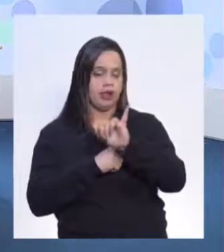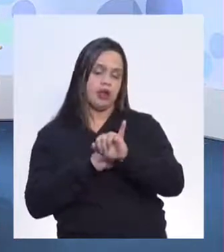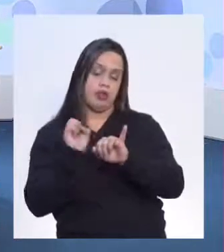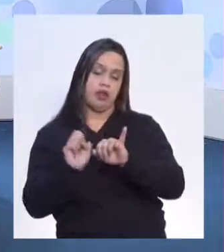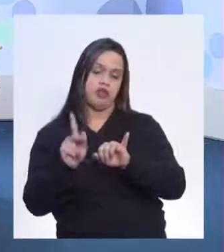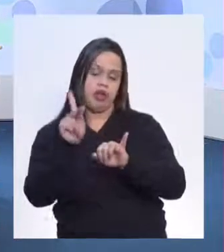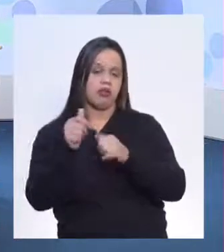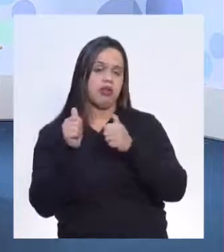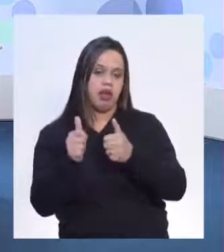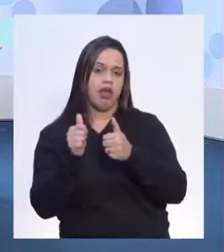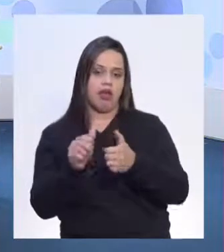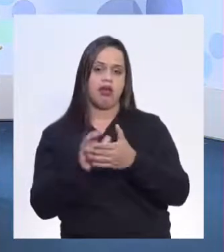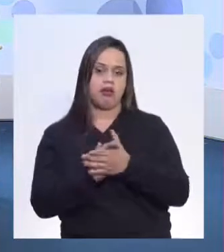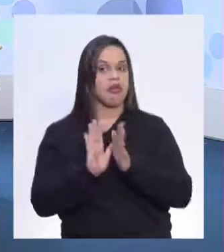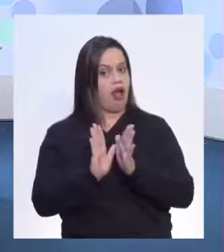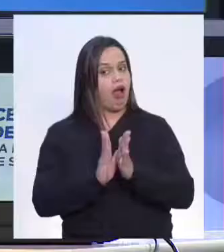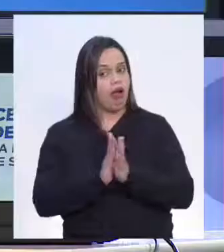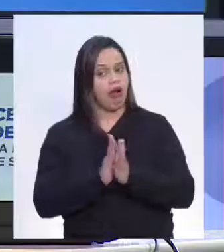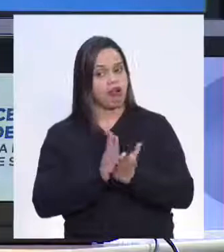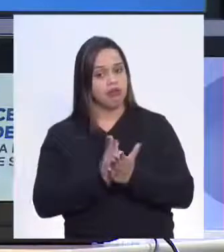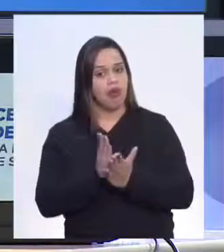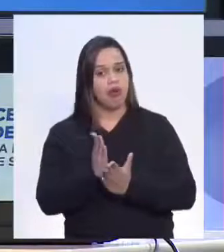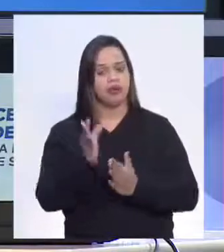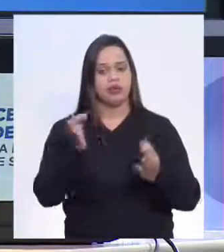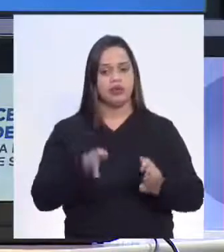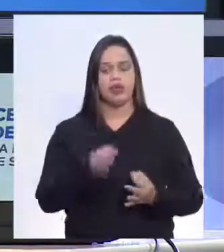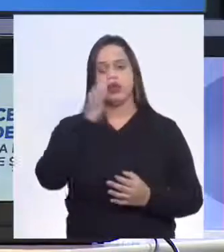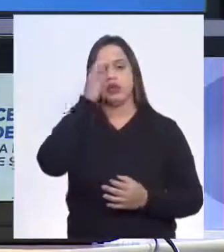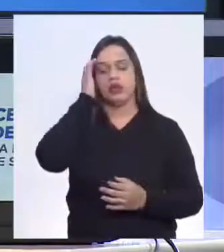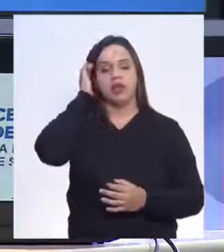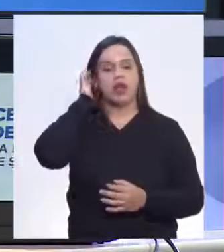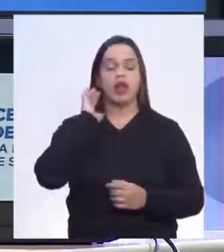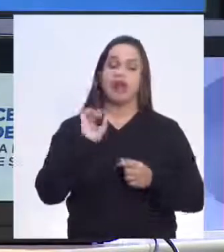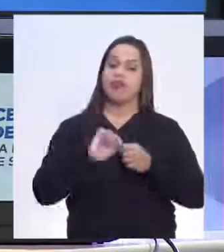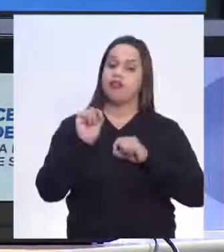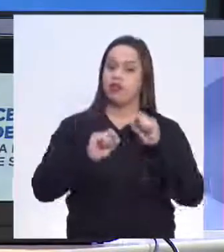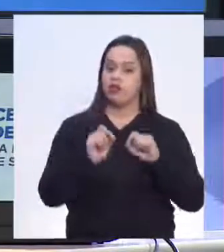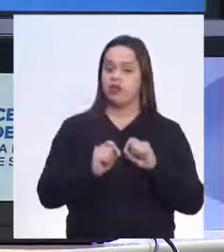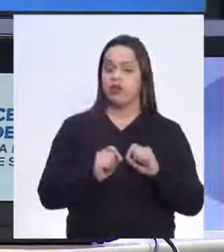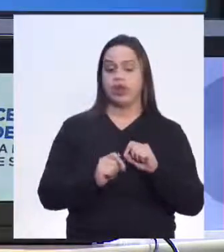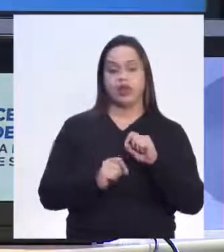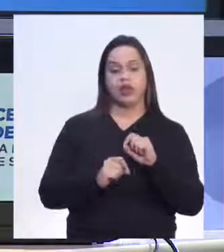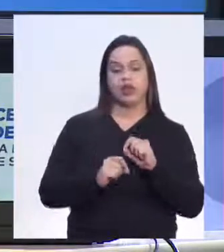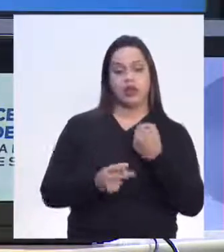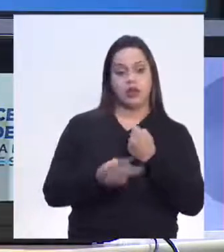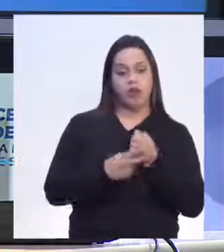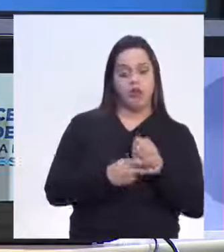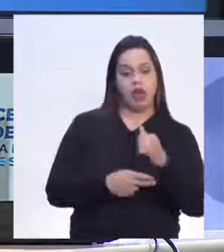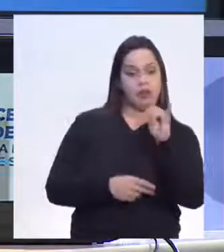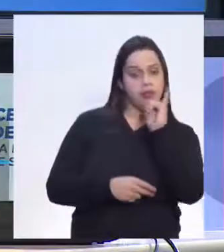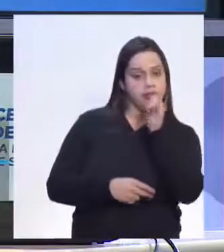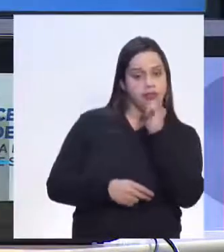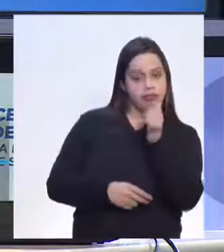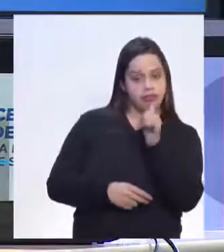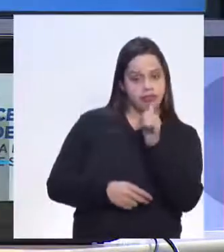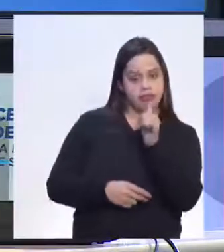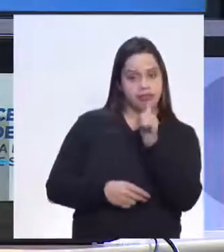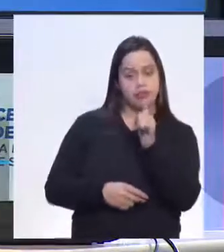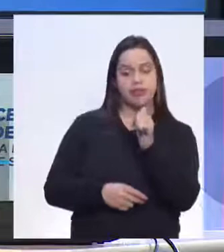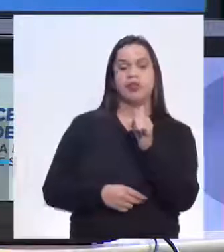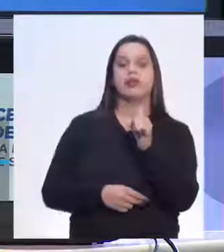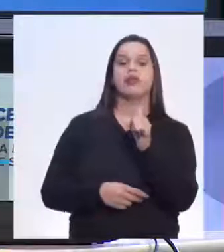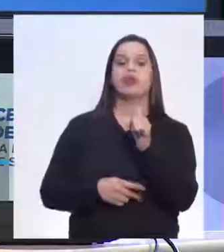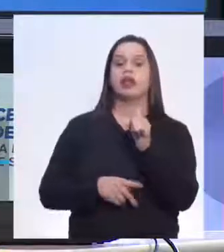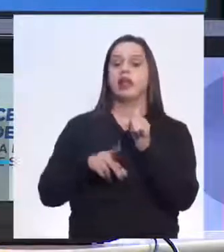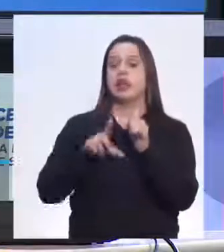Você foi... Tá indo, tá muito direitinho bem. aí. Ela pegou, usou, ela viu que o verbo de dizer estava lá no final, o verbo de locução, disse